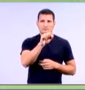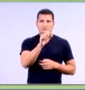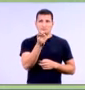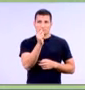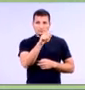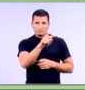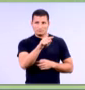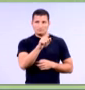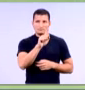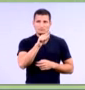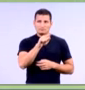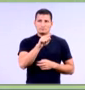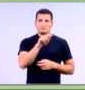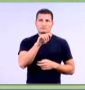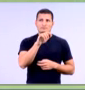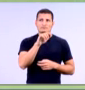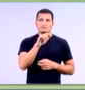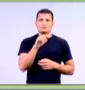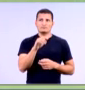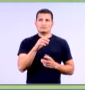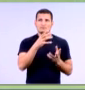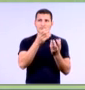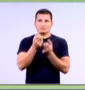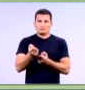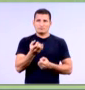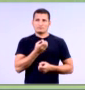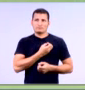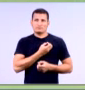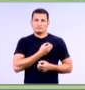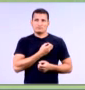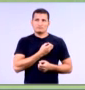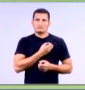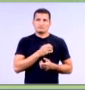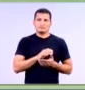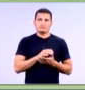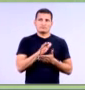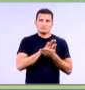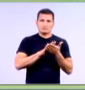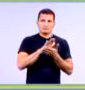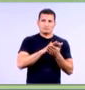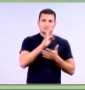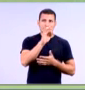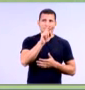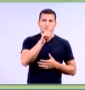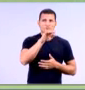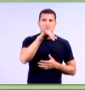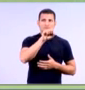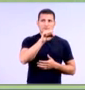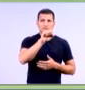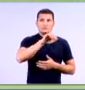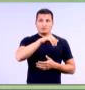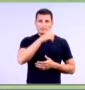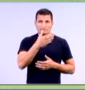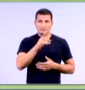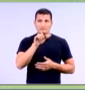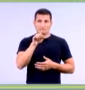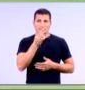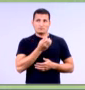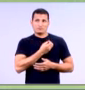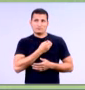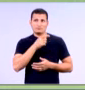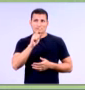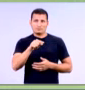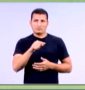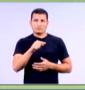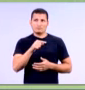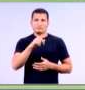atributo. Recebe o número. Como não tem um this na frente, esse número é o parâmetro.